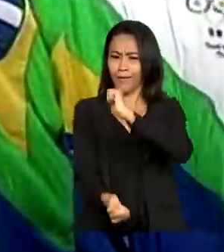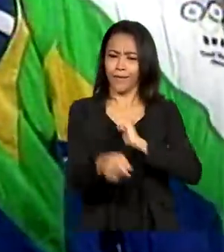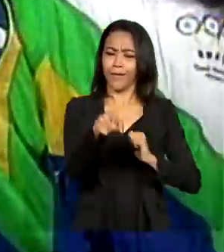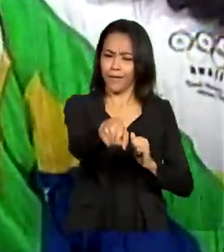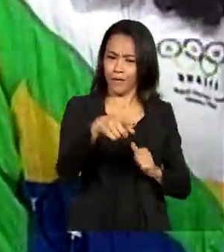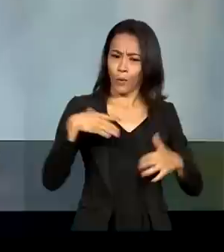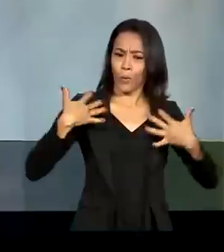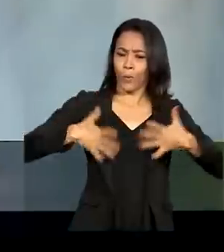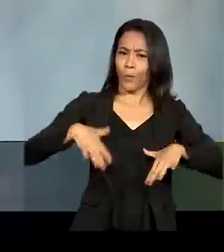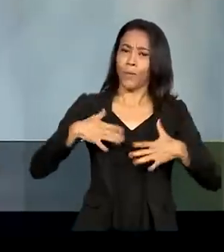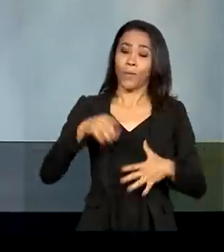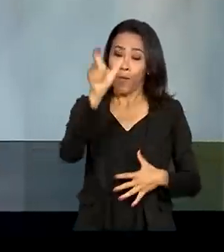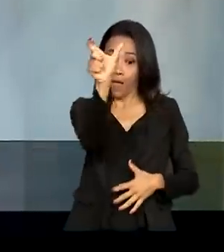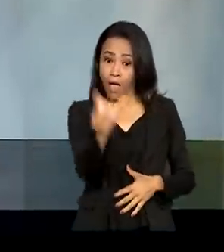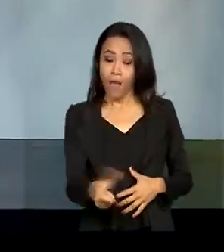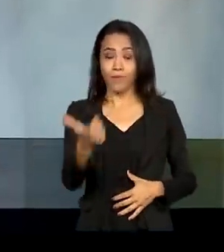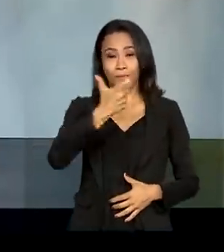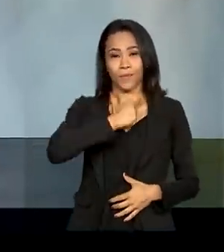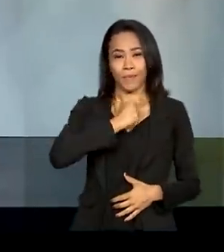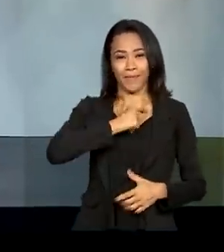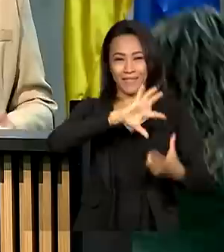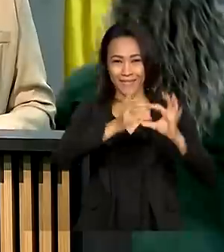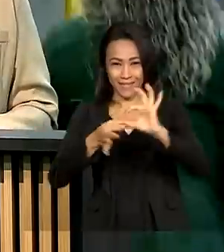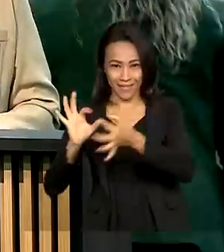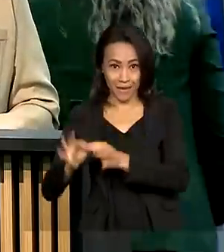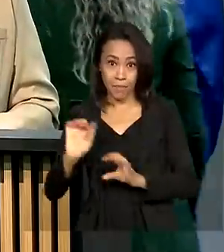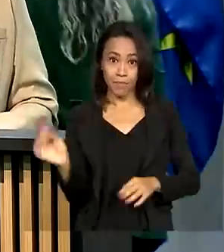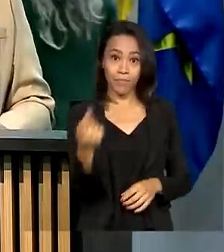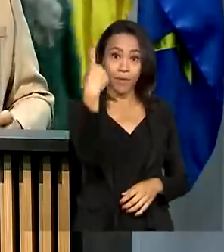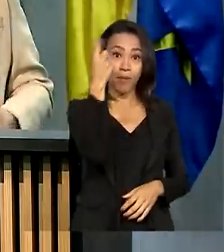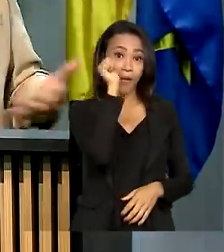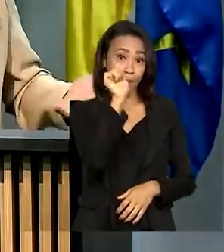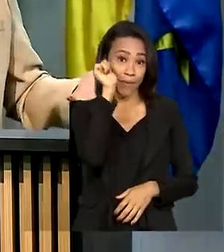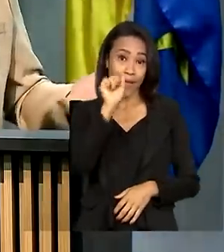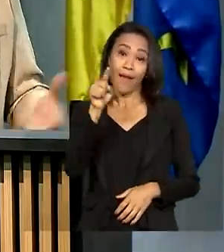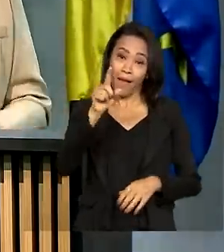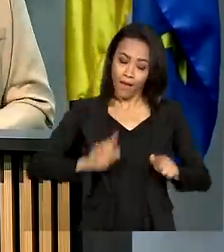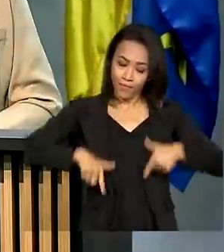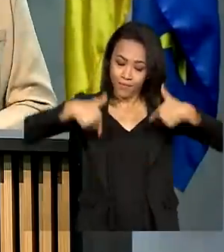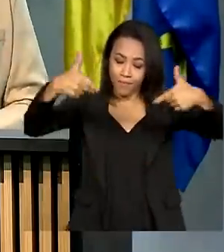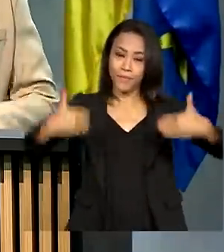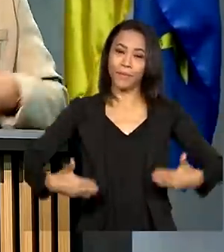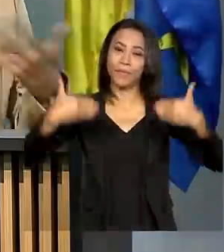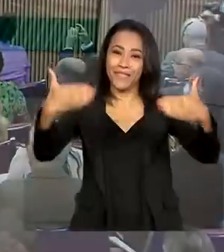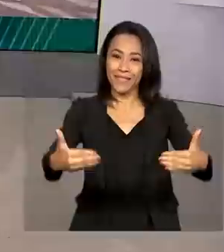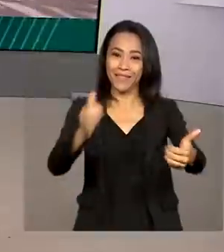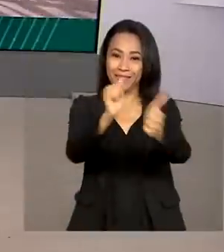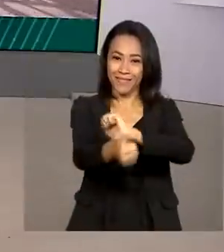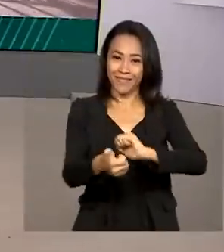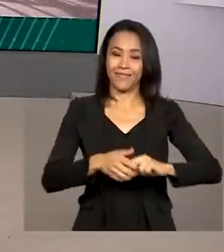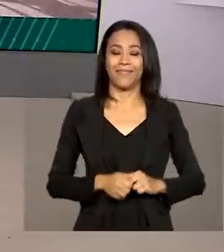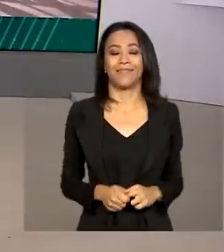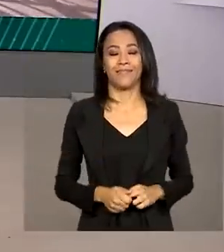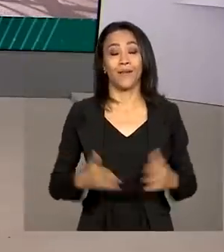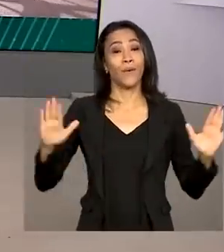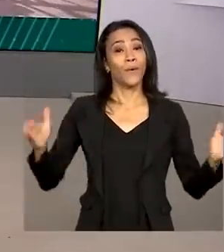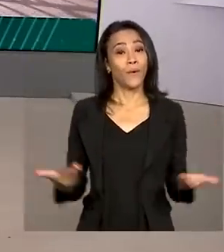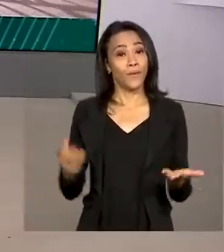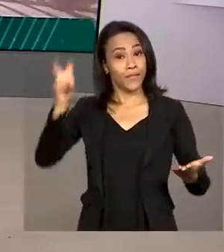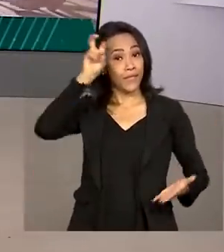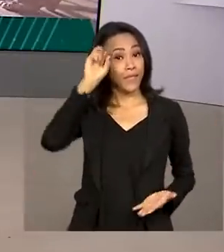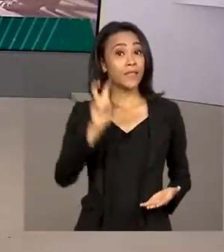do esporte a medalhista Olímpica Ana Moser é a primeira mulher a comandar o ministério quinta-feira